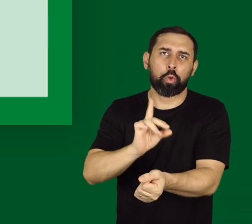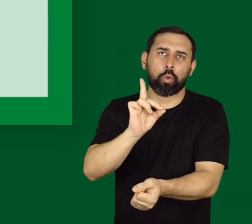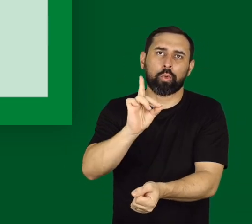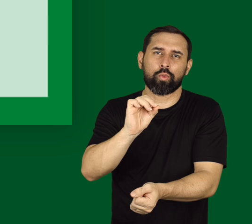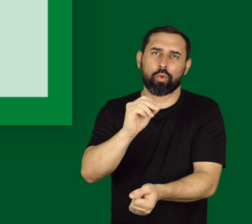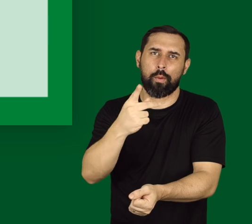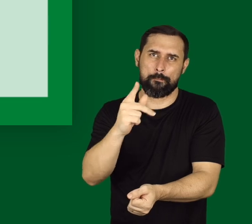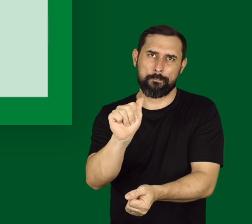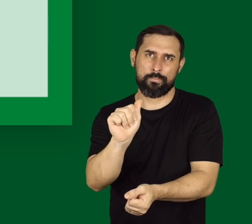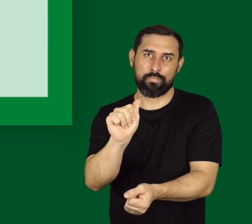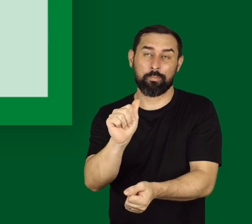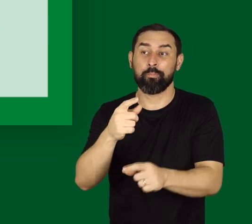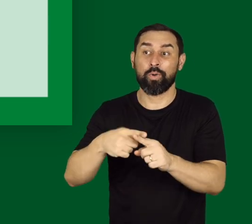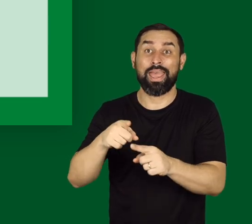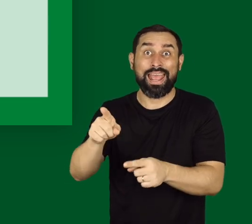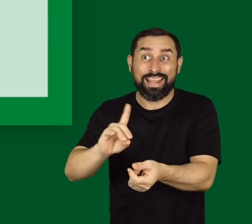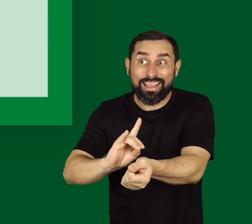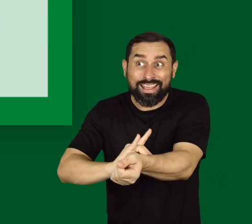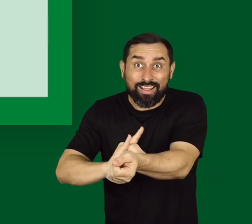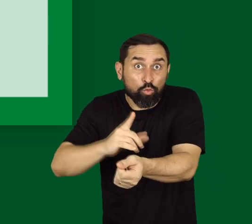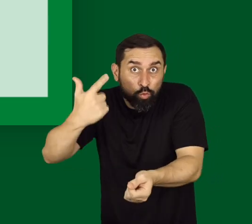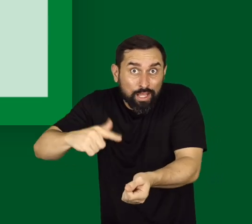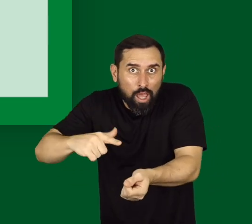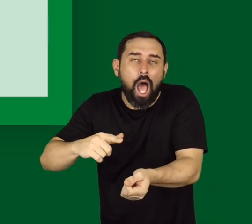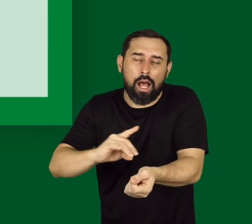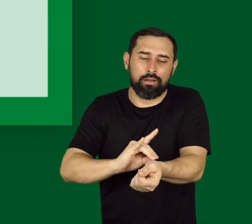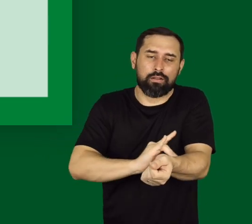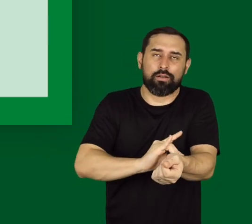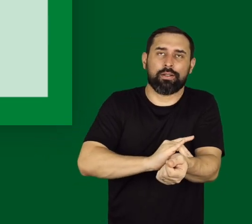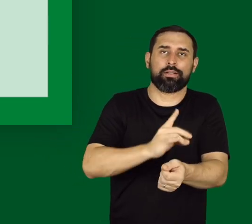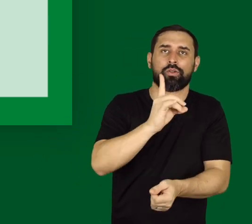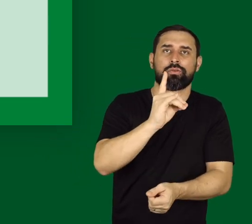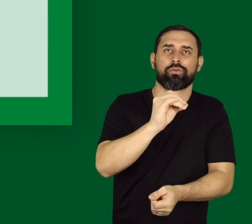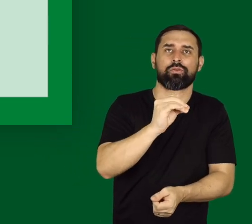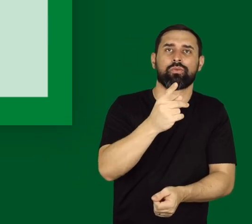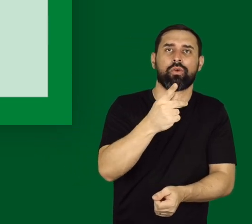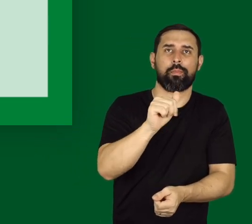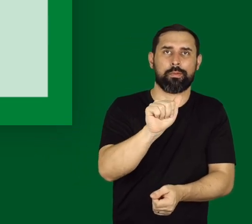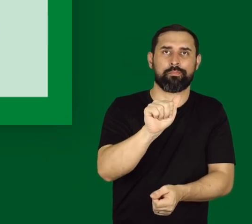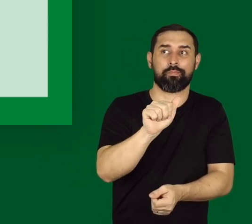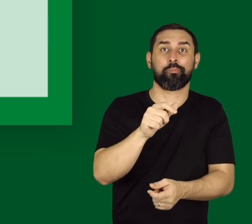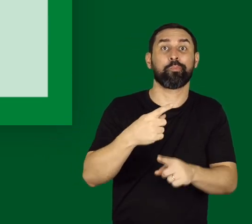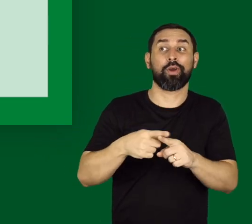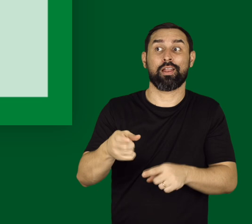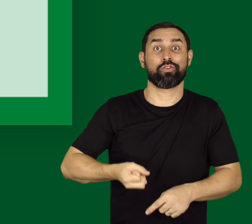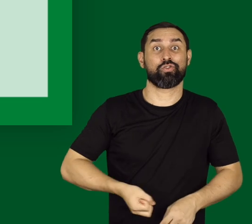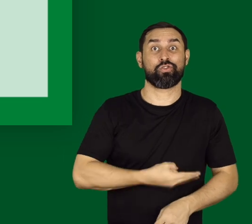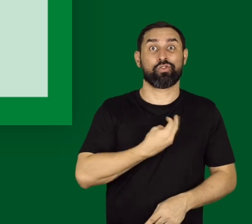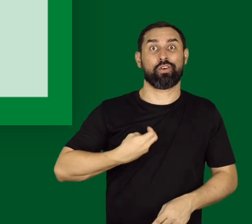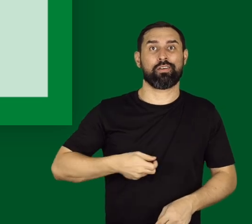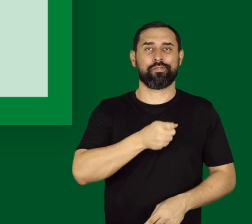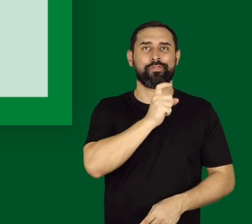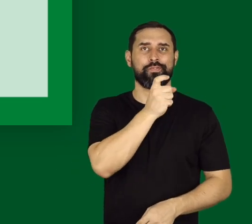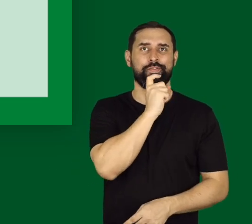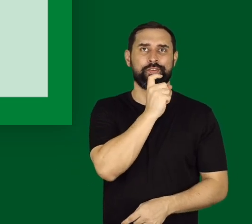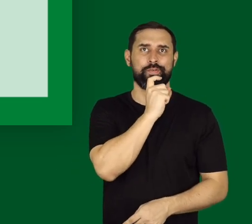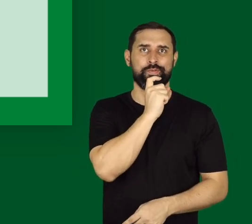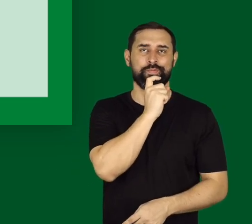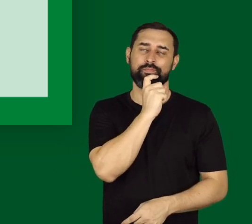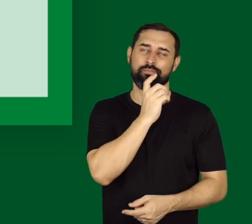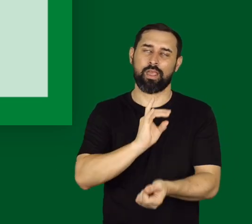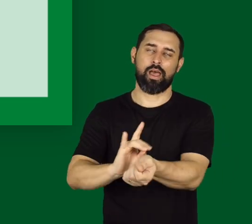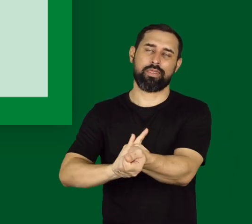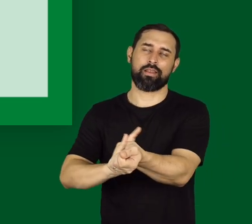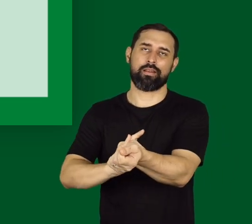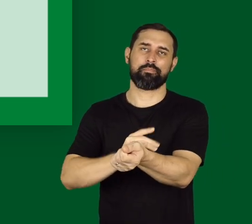situação a epinefrina. Você vê aqui que no algoritmo ele fala da dopamina. A gente só usa a dopamina naquelas situações que